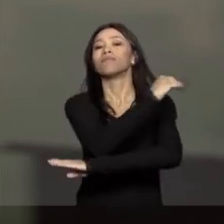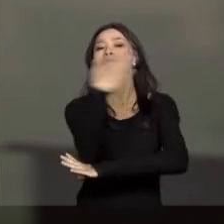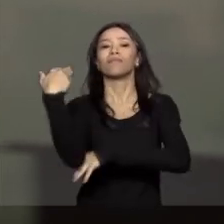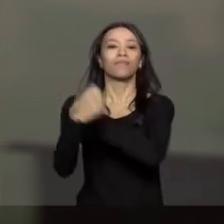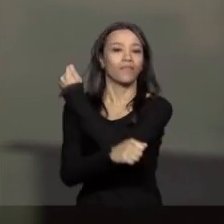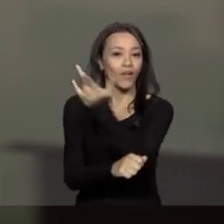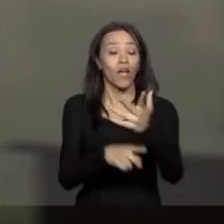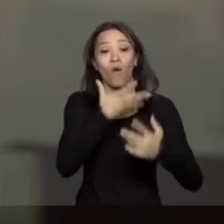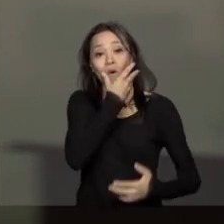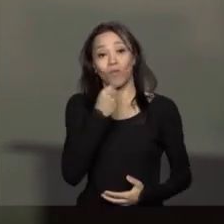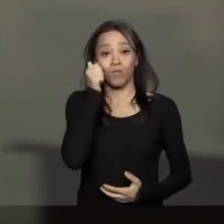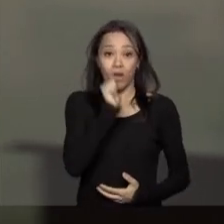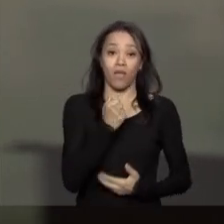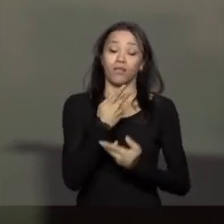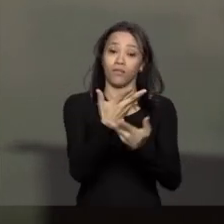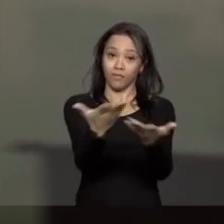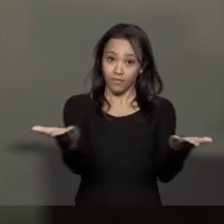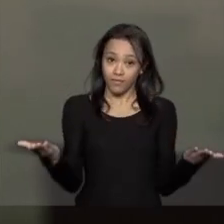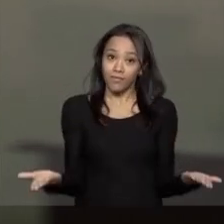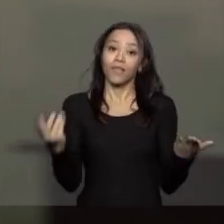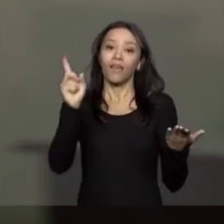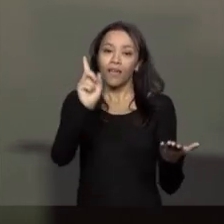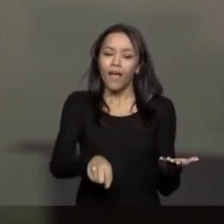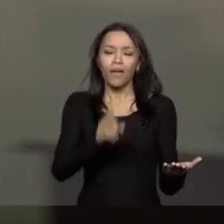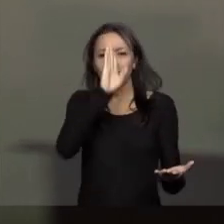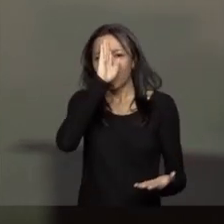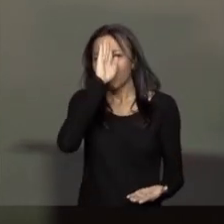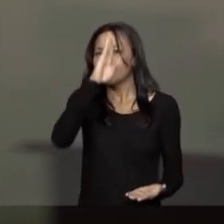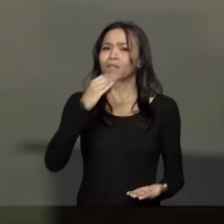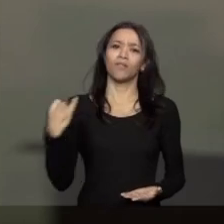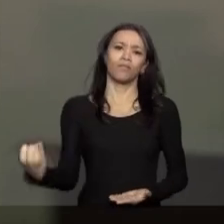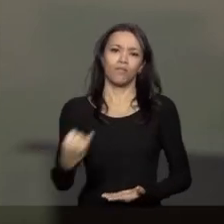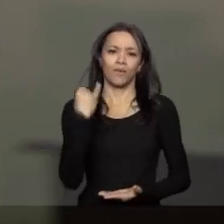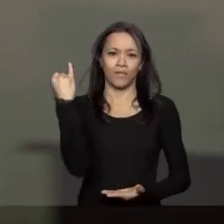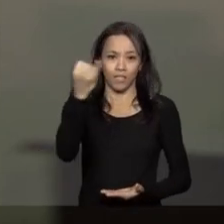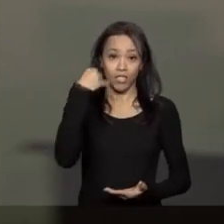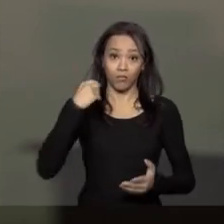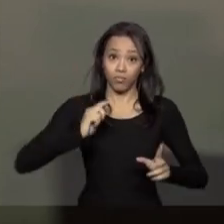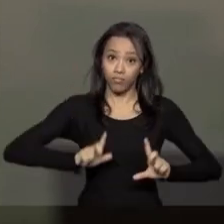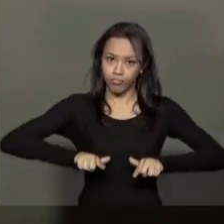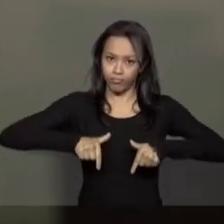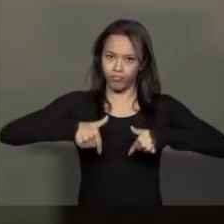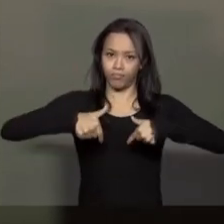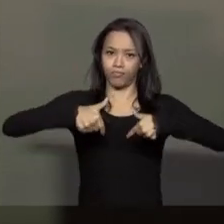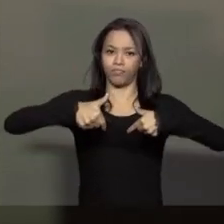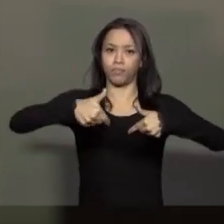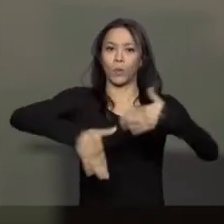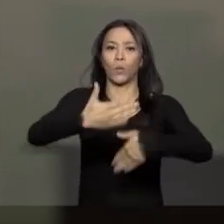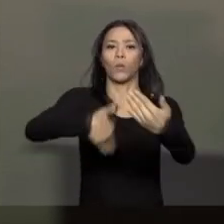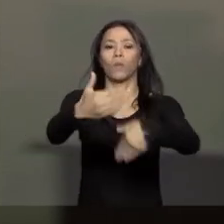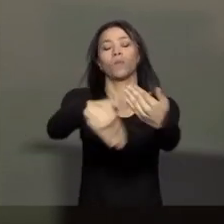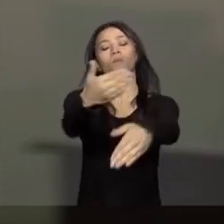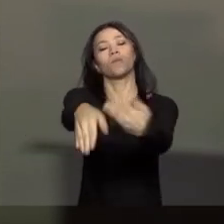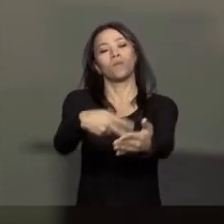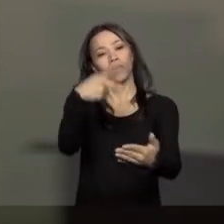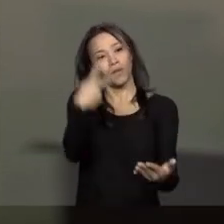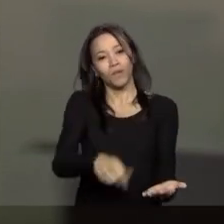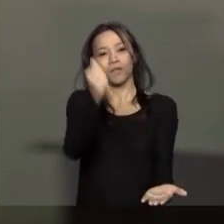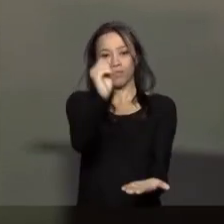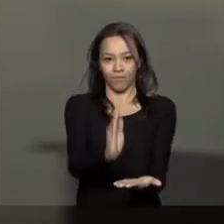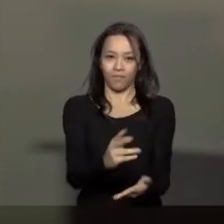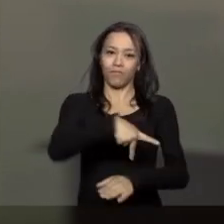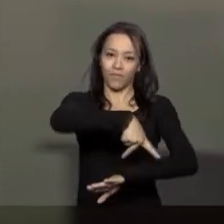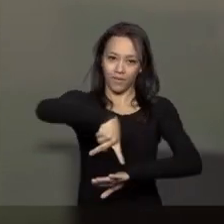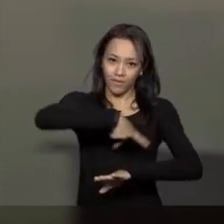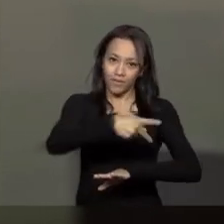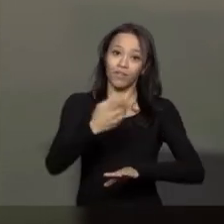floresta brasileiras e brasileiros que são fundamentais para o desenvolvimento sustentável do